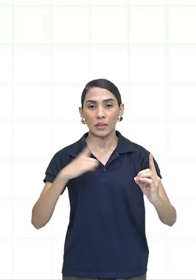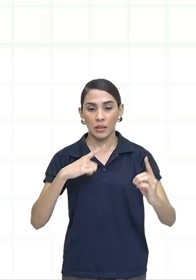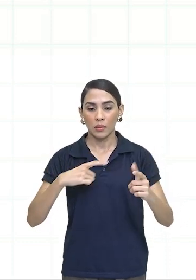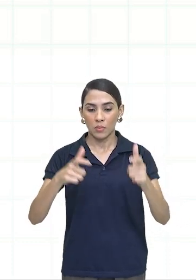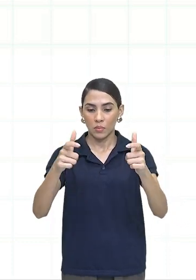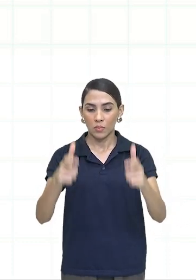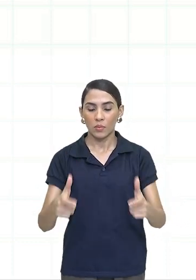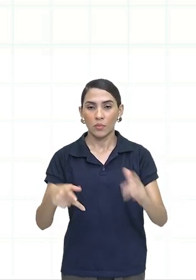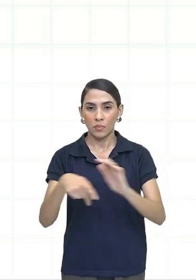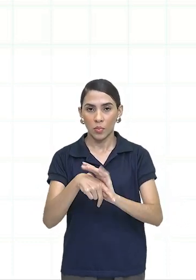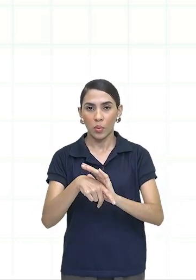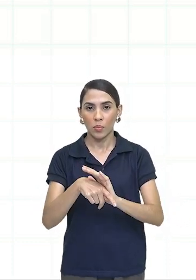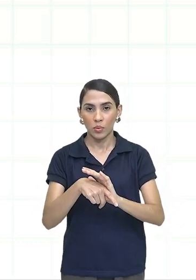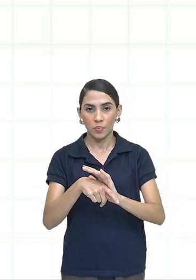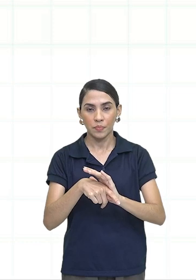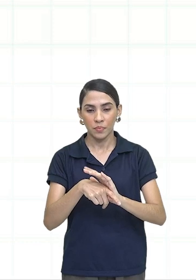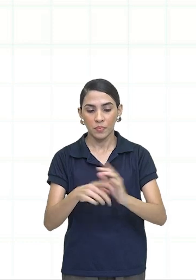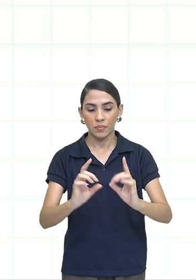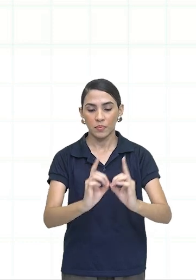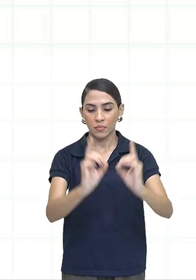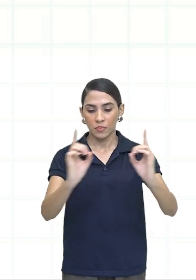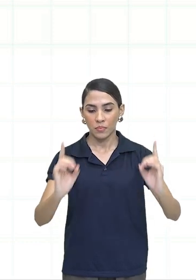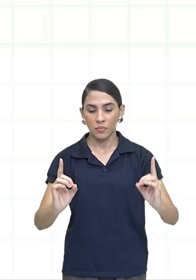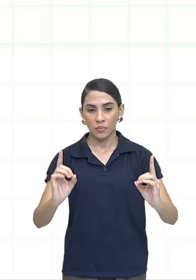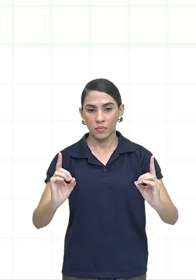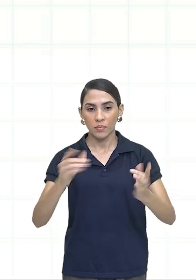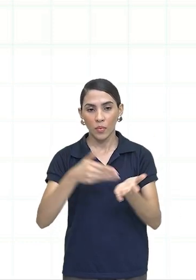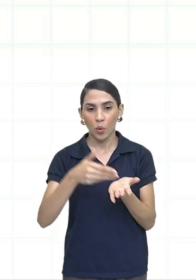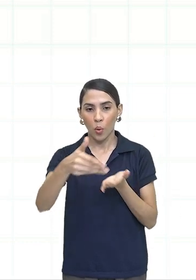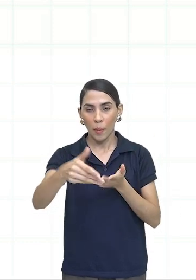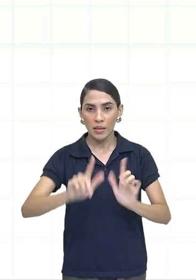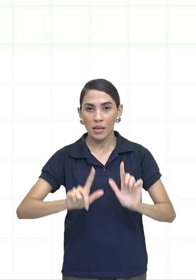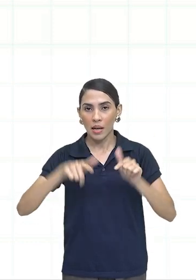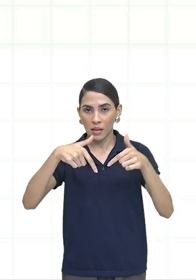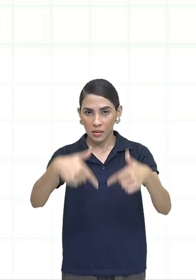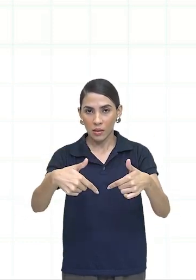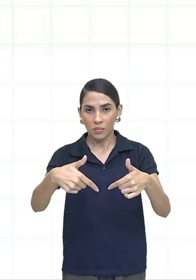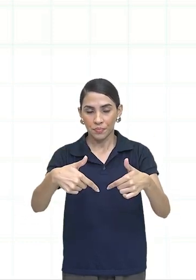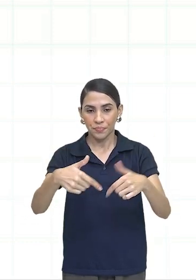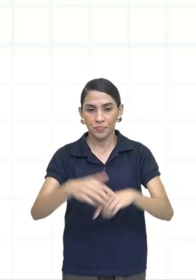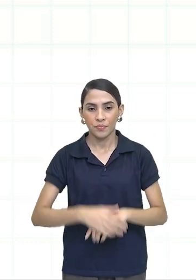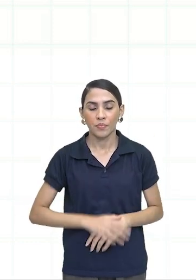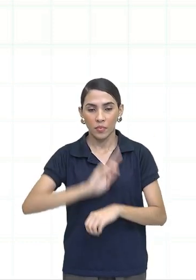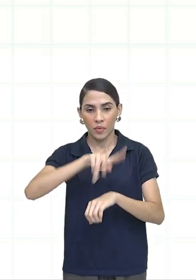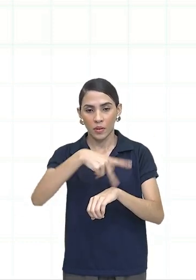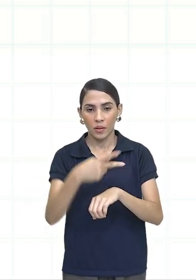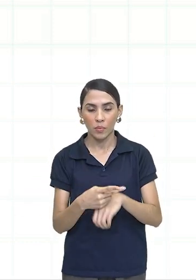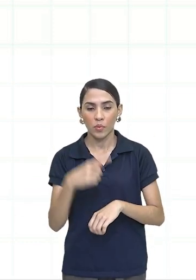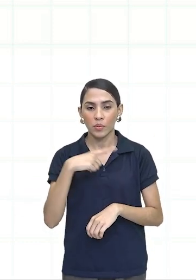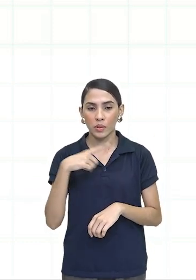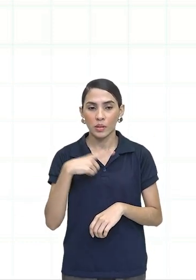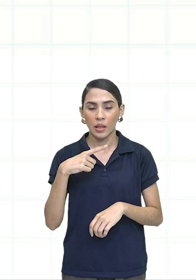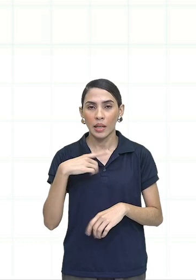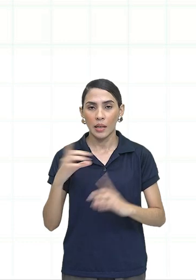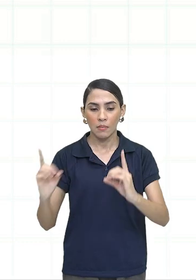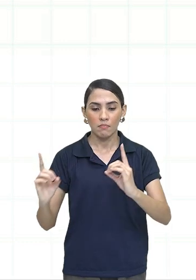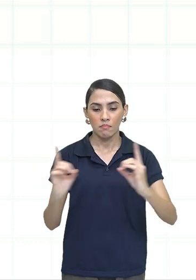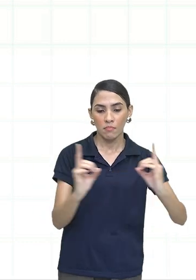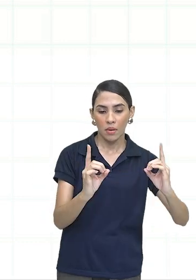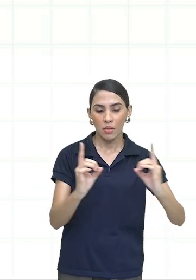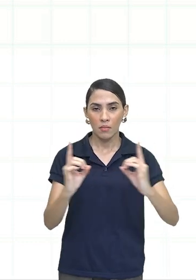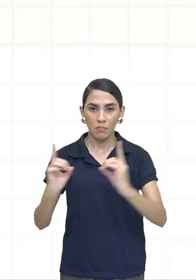demarcação, que é onde os nossos kendokas começam a luta E depois que tem lá o golpe